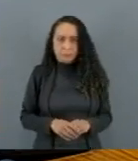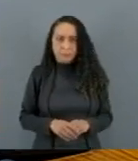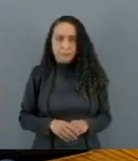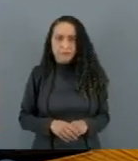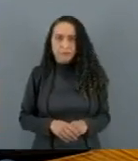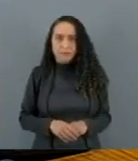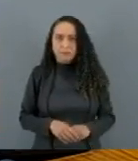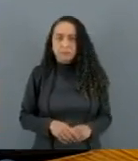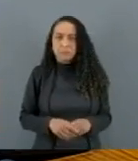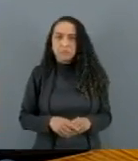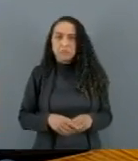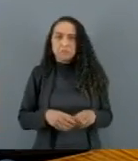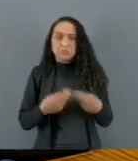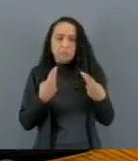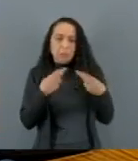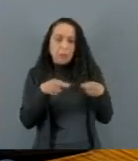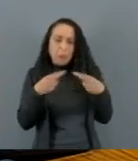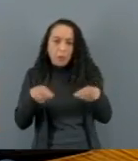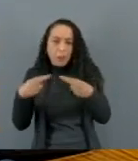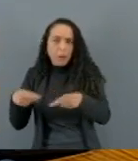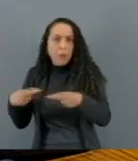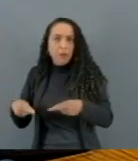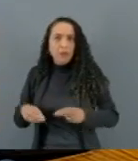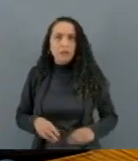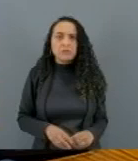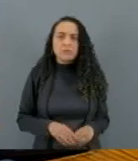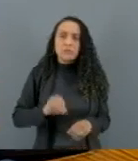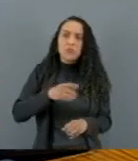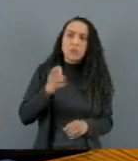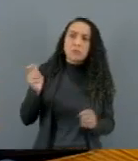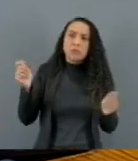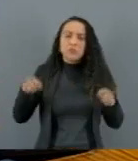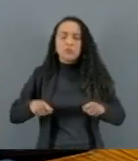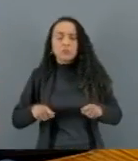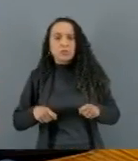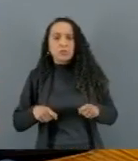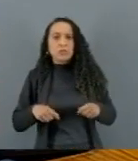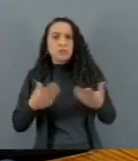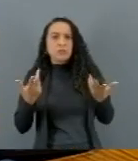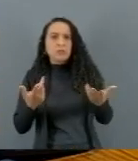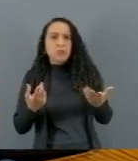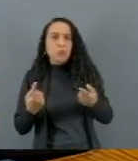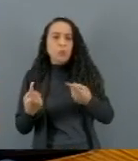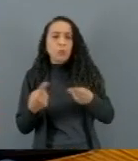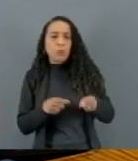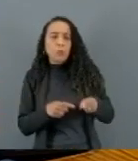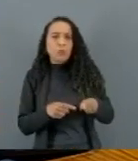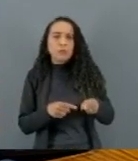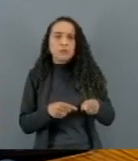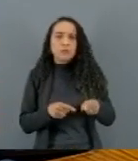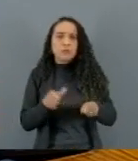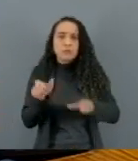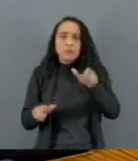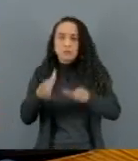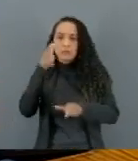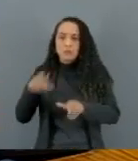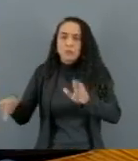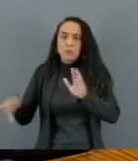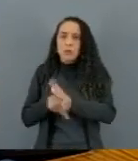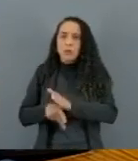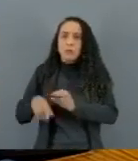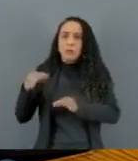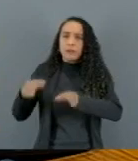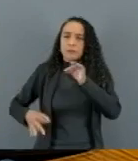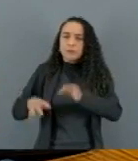Das críticas ou eventuais contestações ao que os rescivilizadores da nação